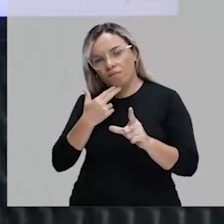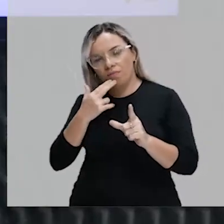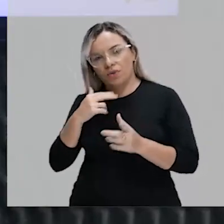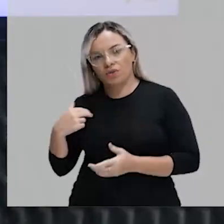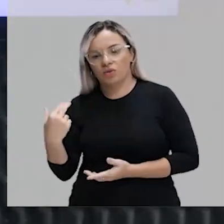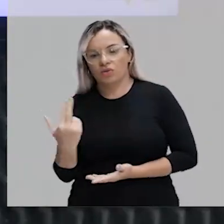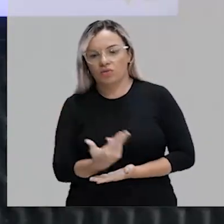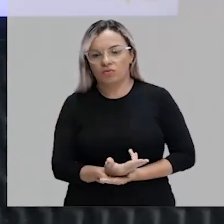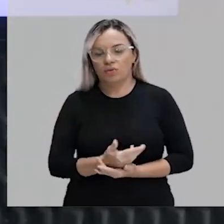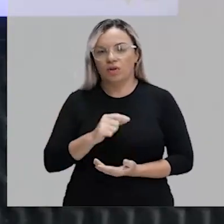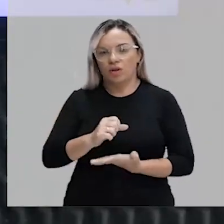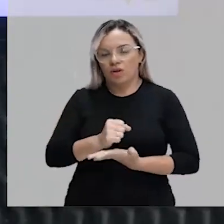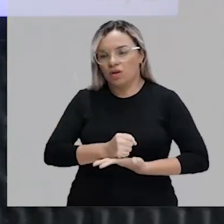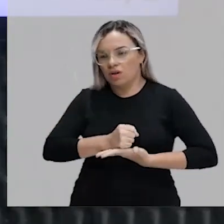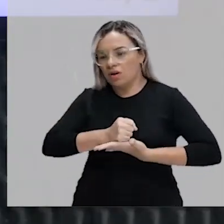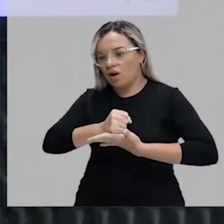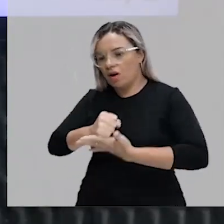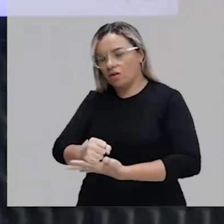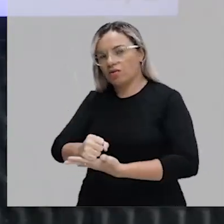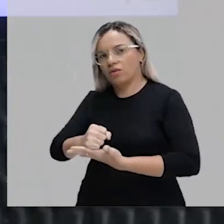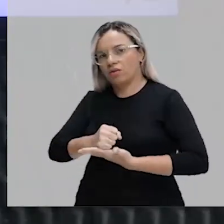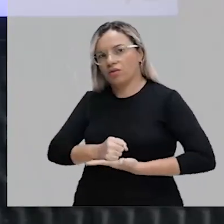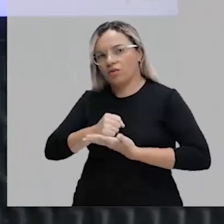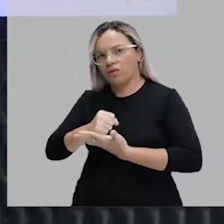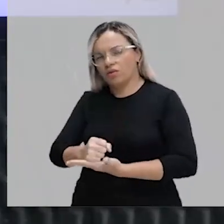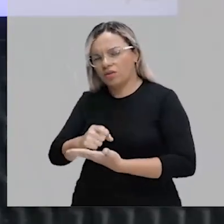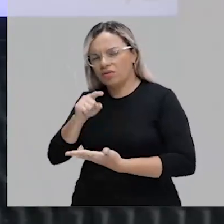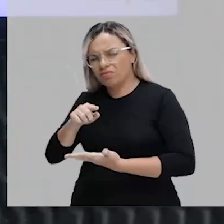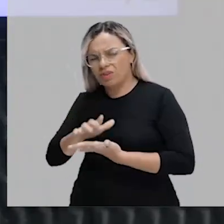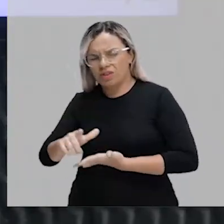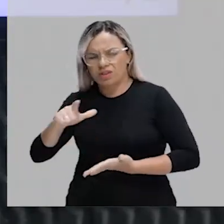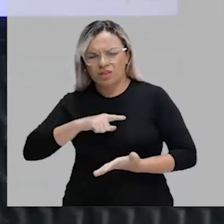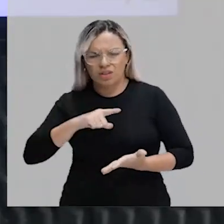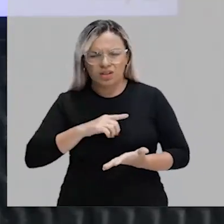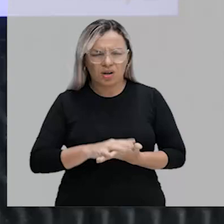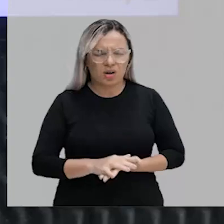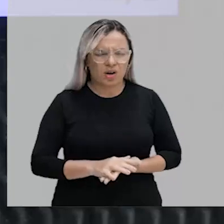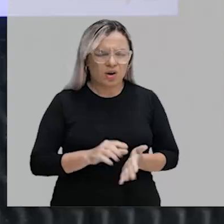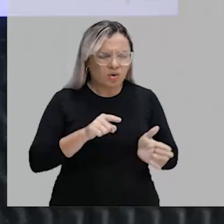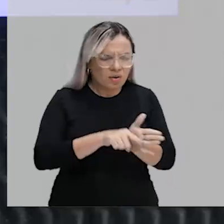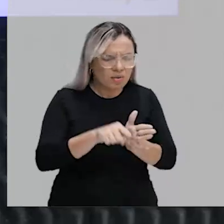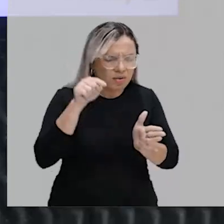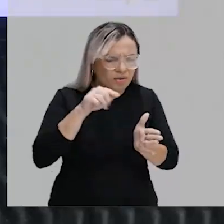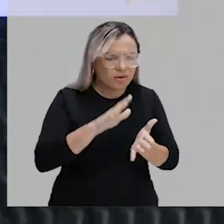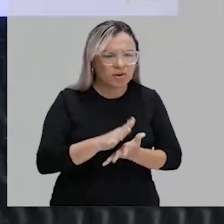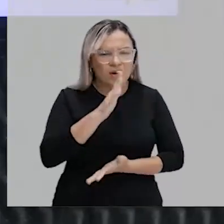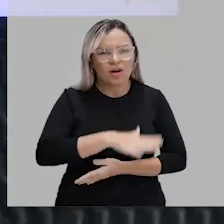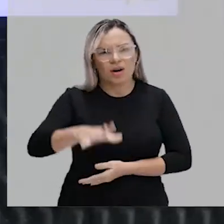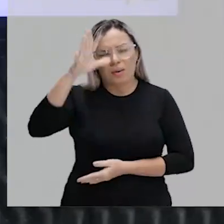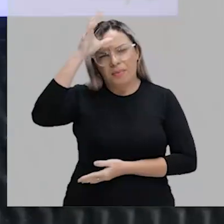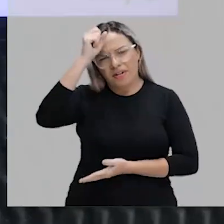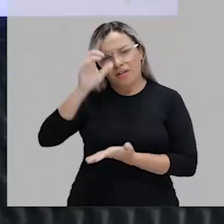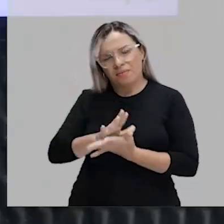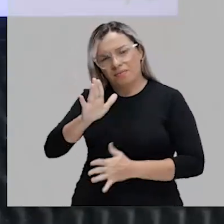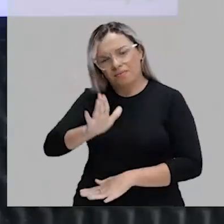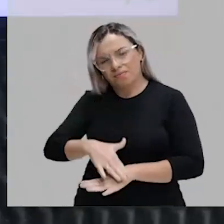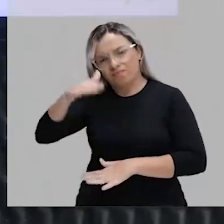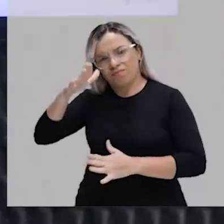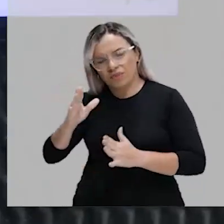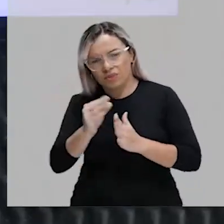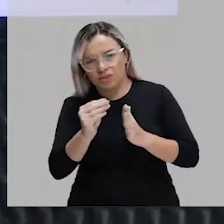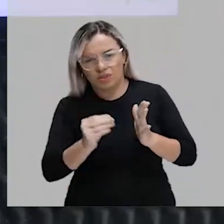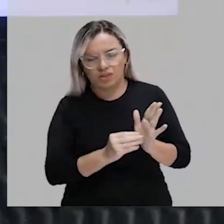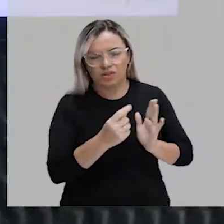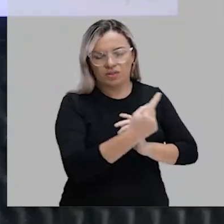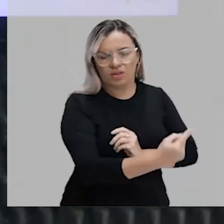vocês possam tirar alguma dúvida que ficou lá na sala de aula, aprender um pouquinho mais, né? Porque